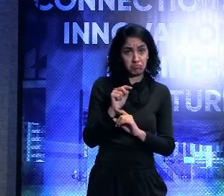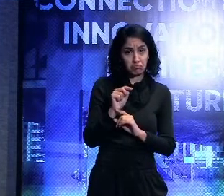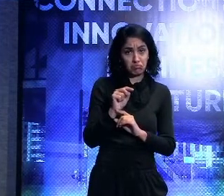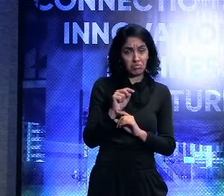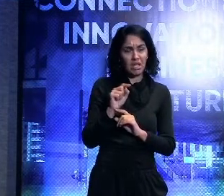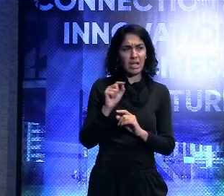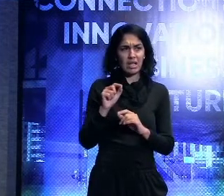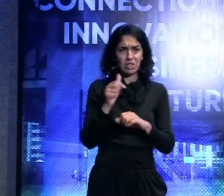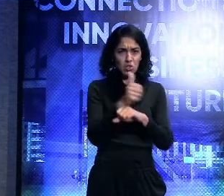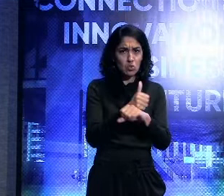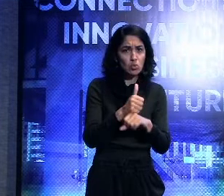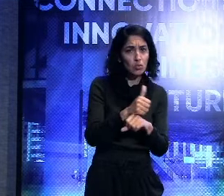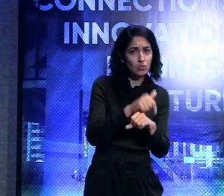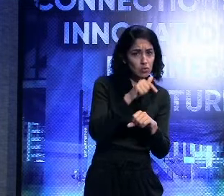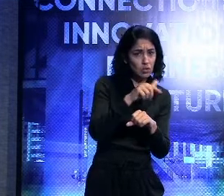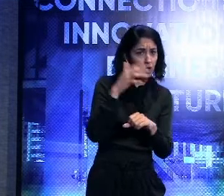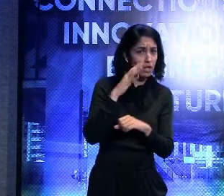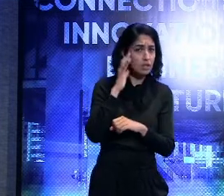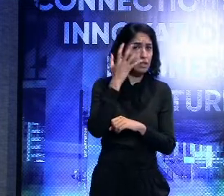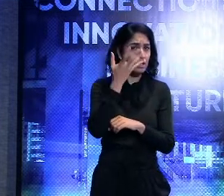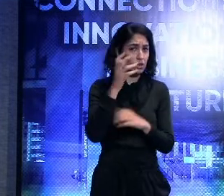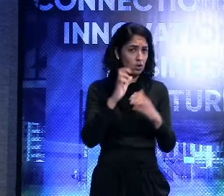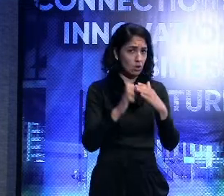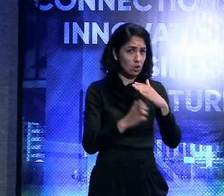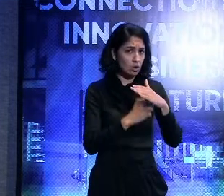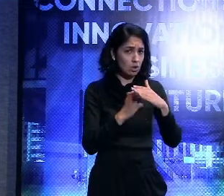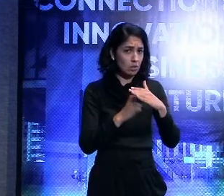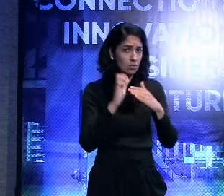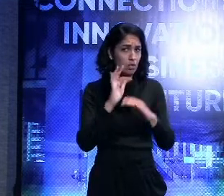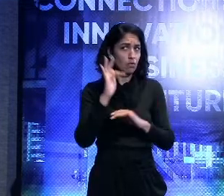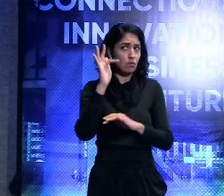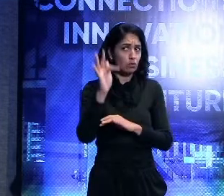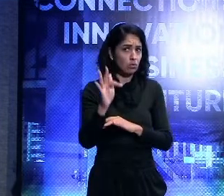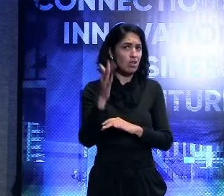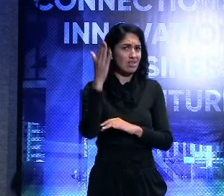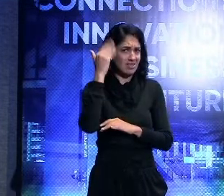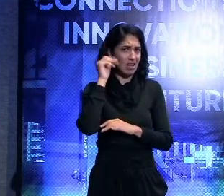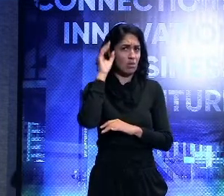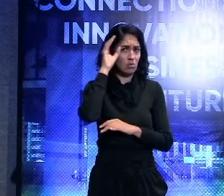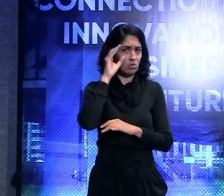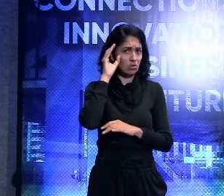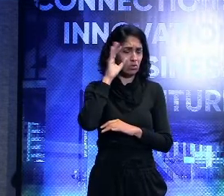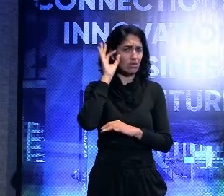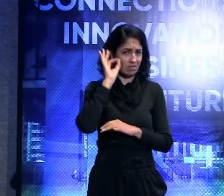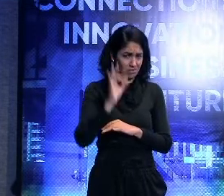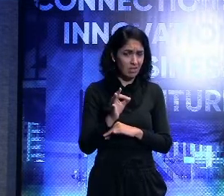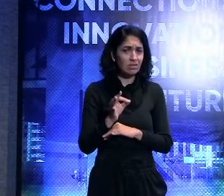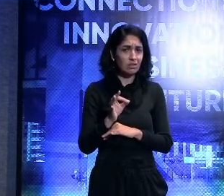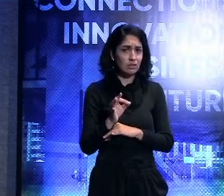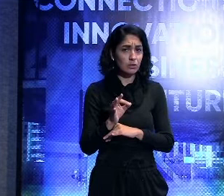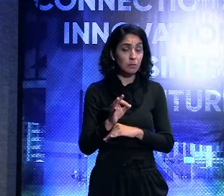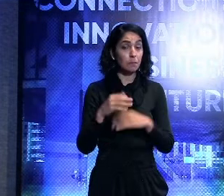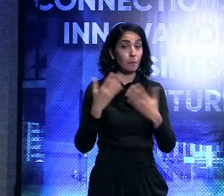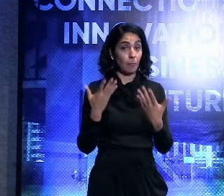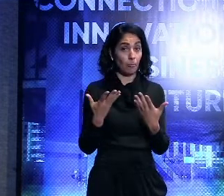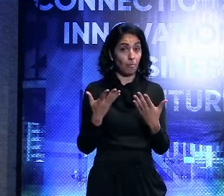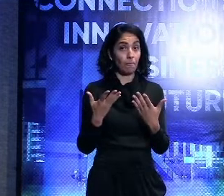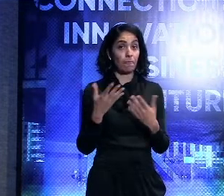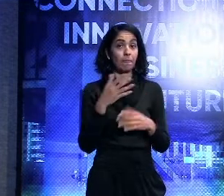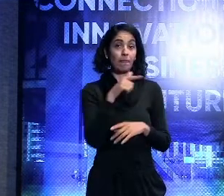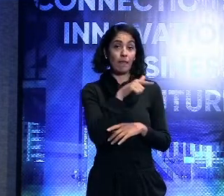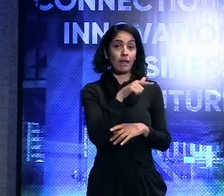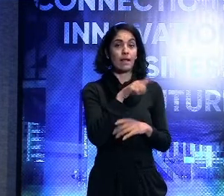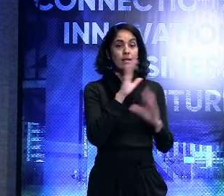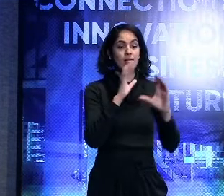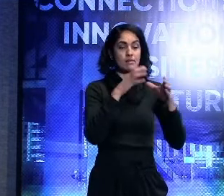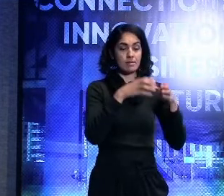tomam decisões na empresa para o futuro dela estão cientes do que está acontecendo? Então, S-Gênesis é uma sprint de